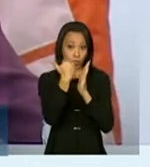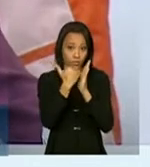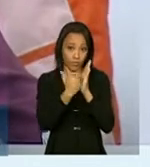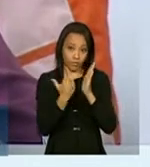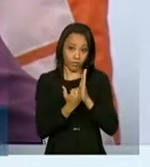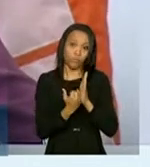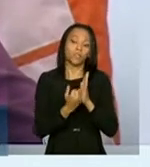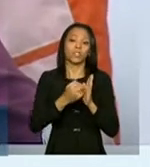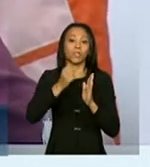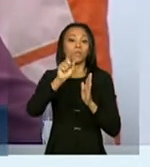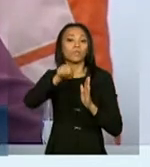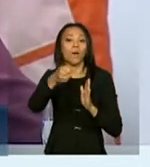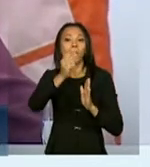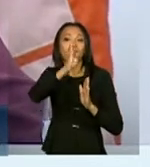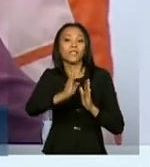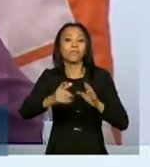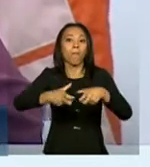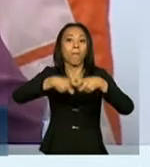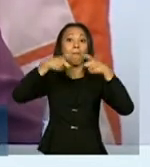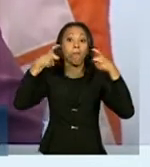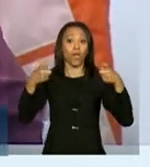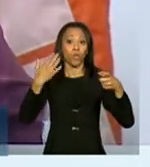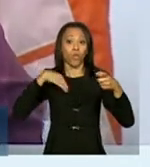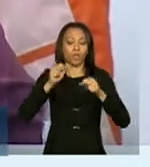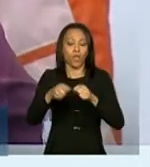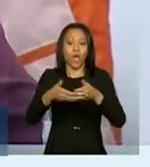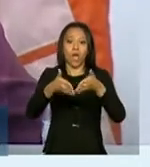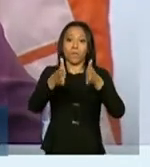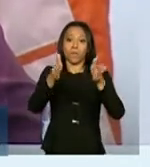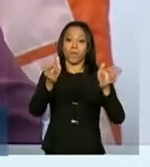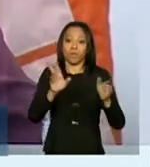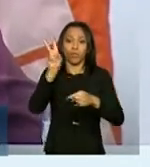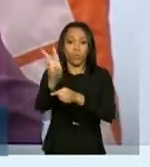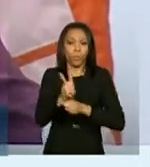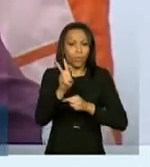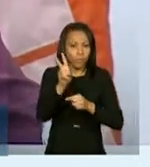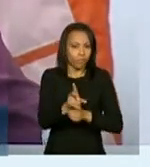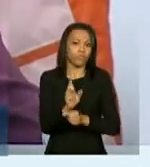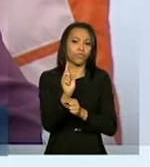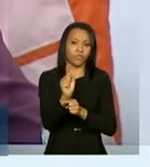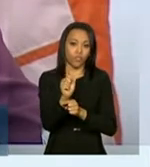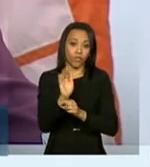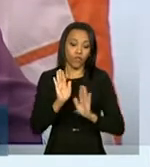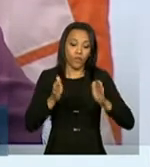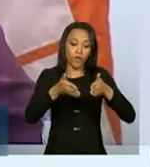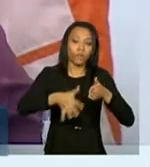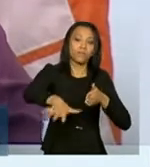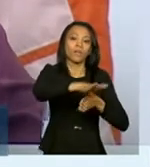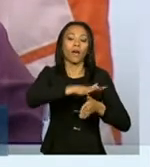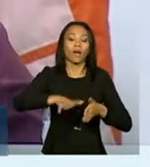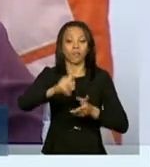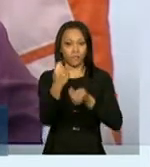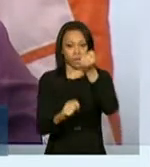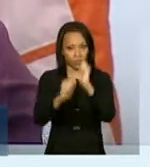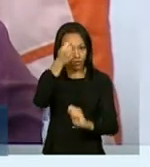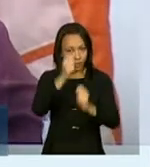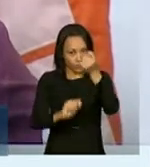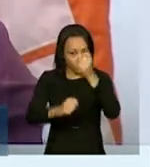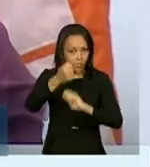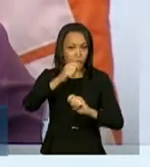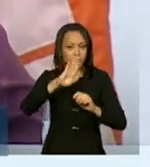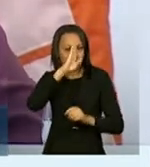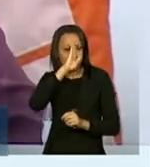nós ampliamos nossas linhas de financiamento ao setor industrial, especificamente ao